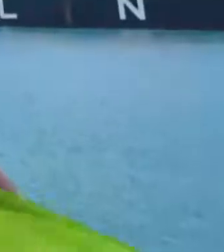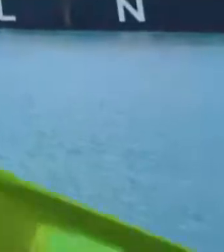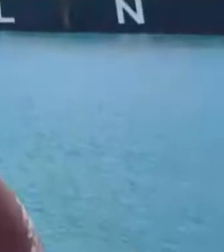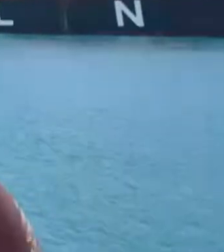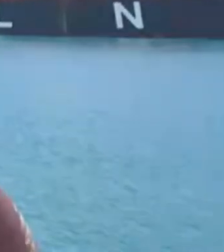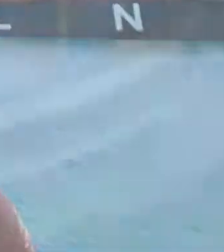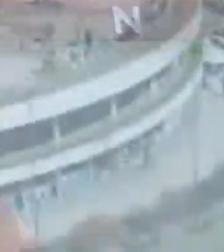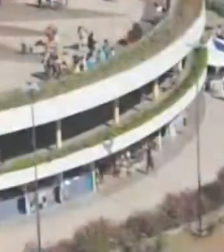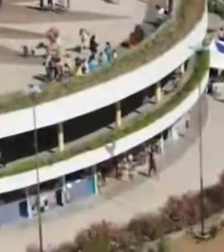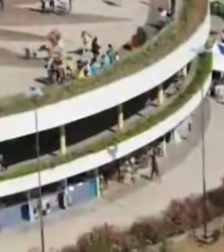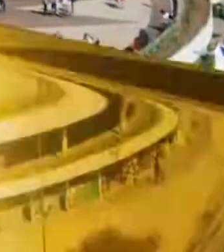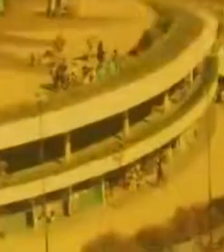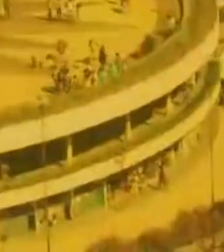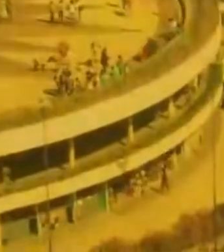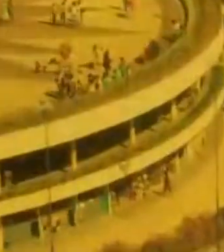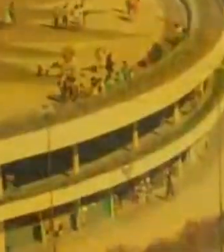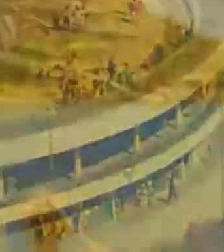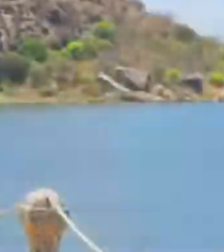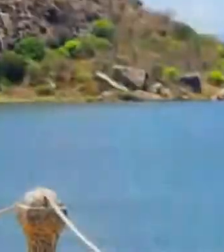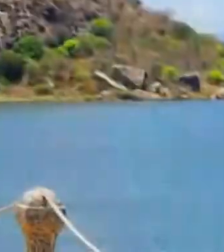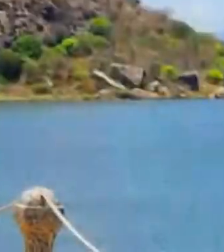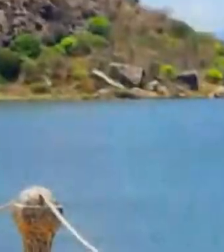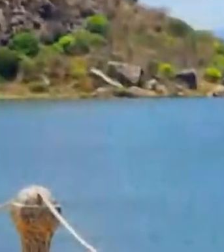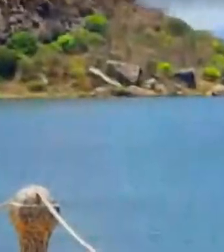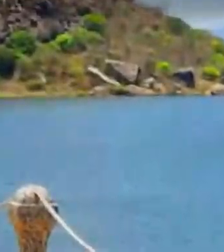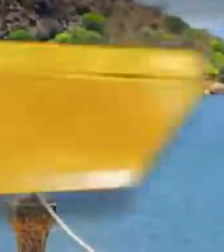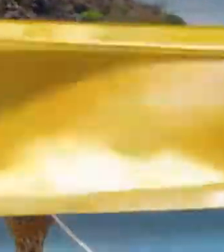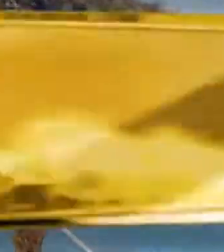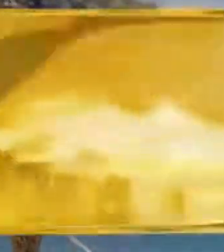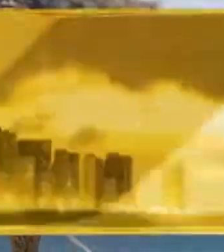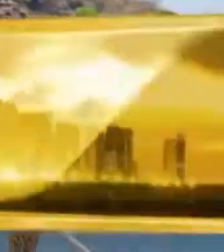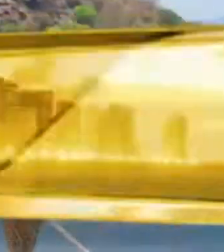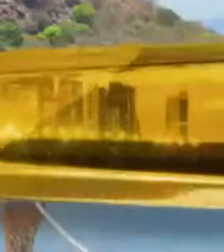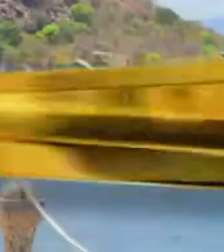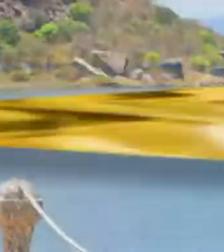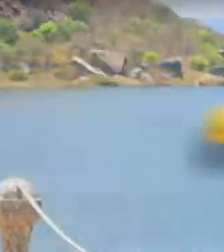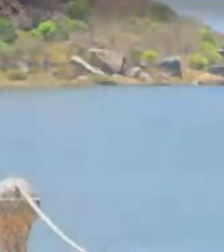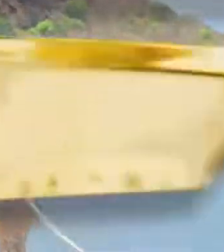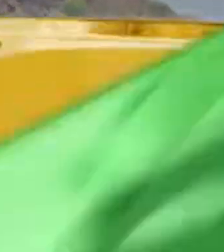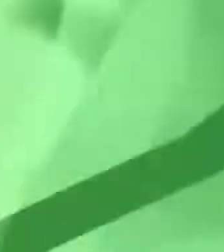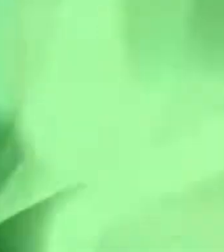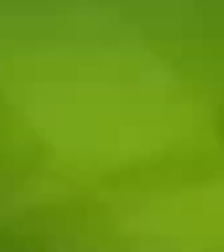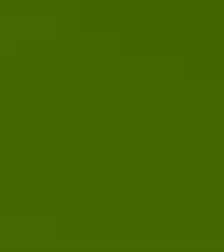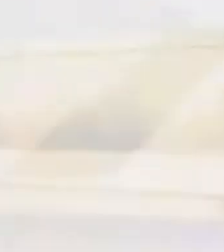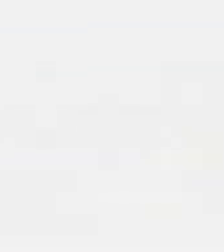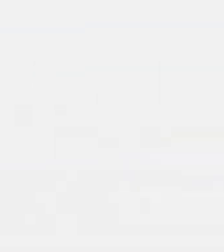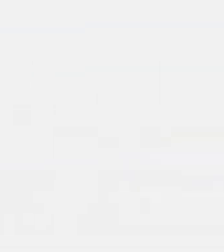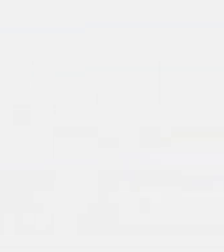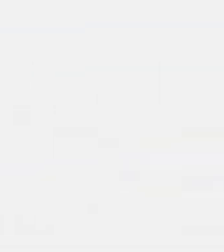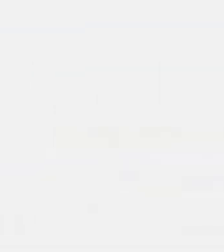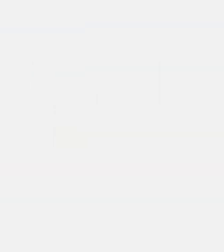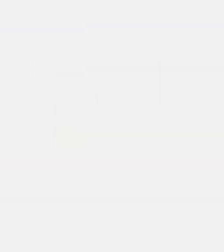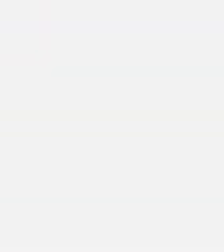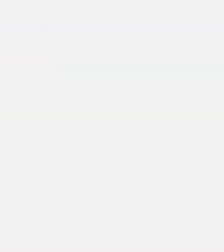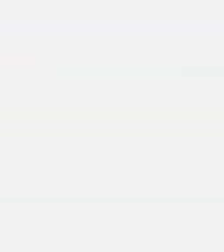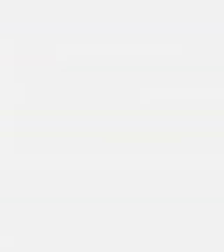quer mudar pra você se ver melhor. Aqui na TV Assembleia.